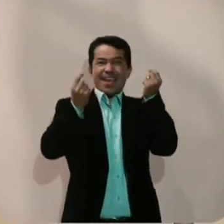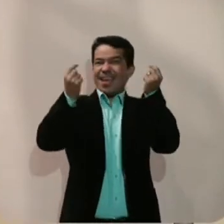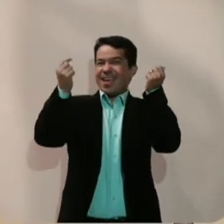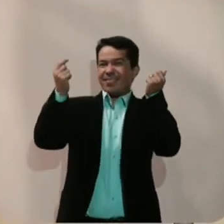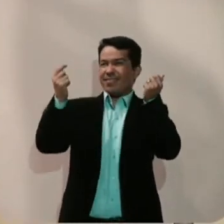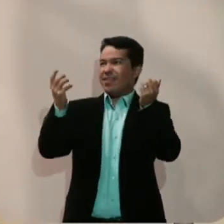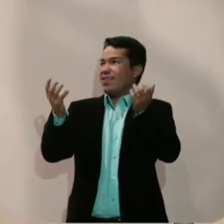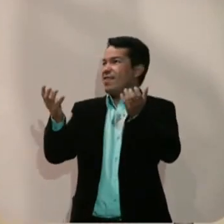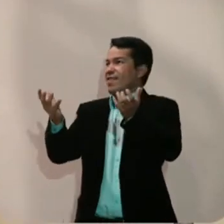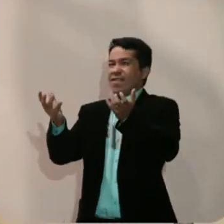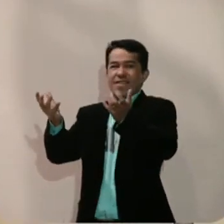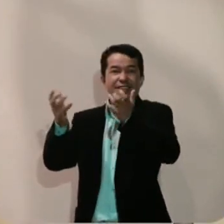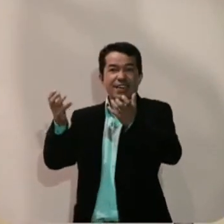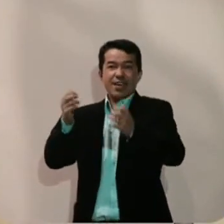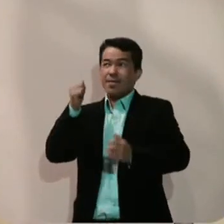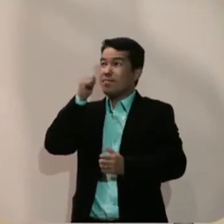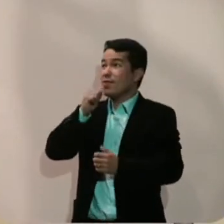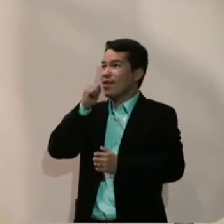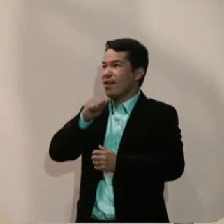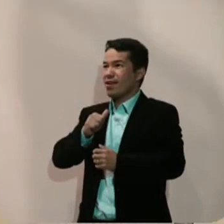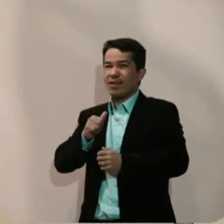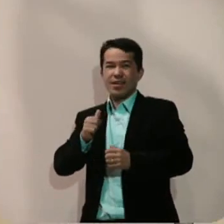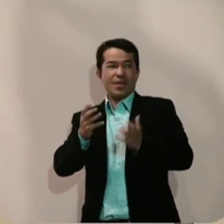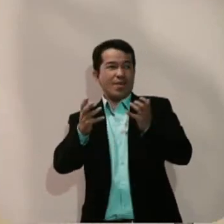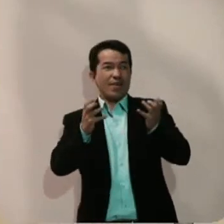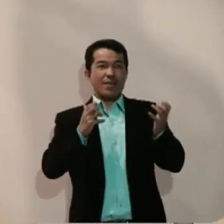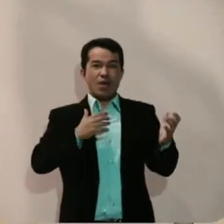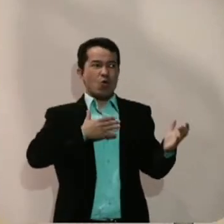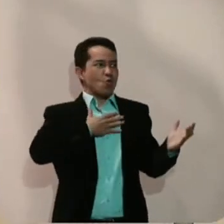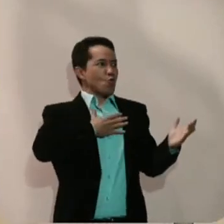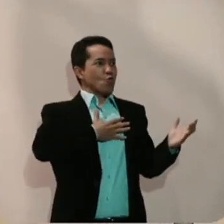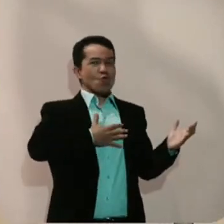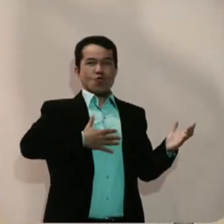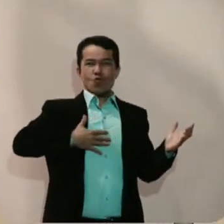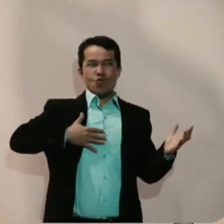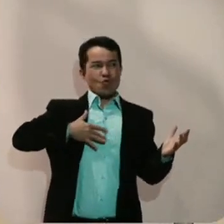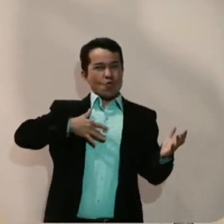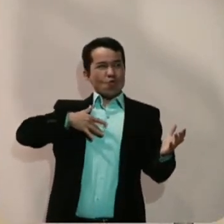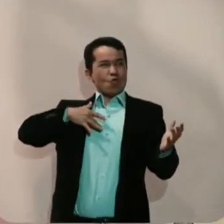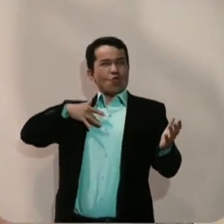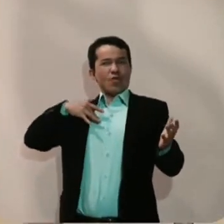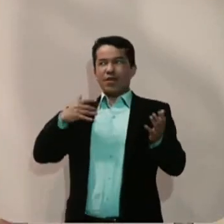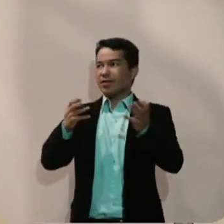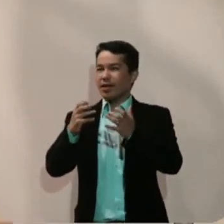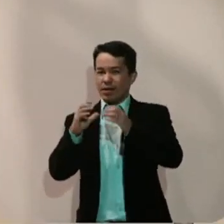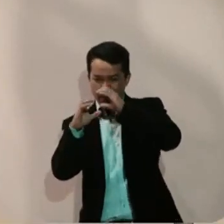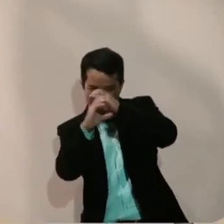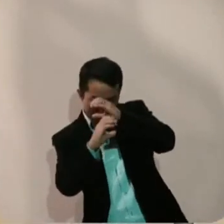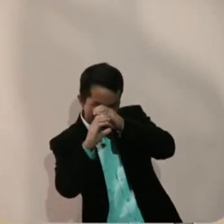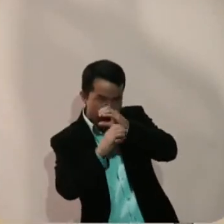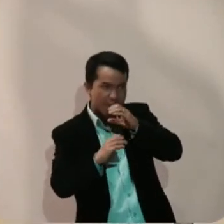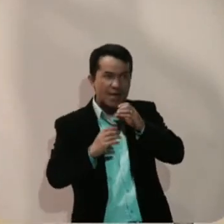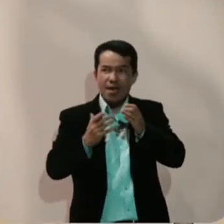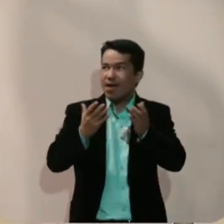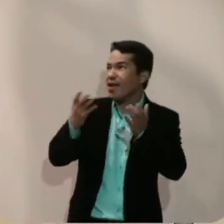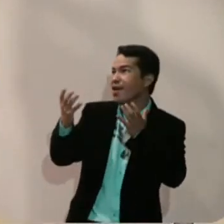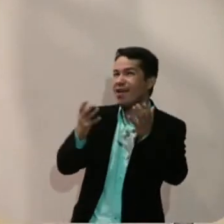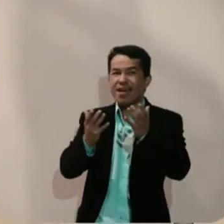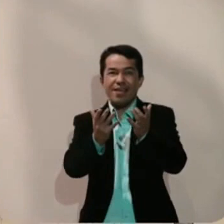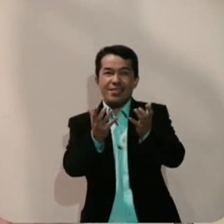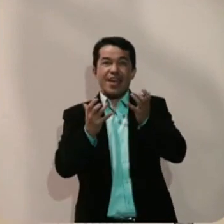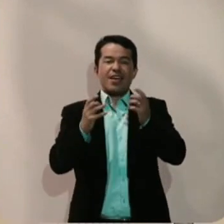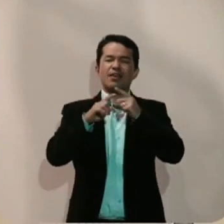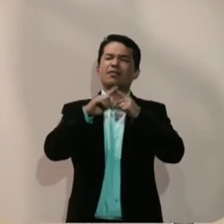mulheres, eu busquei o sentido da vida nos prazeres, eu busquei o sentido da vida na ciência, e eu descobri que